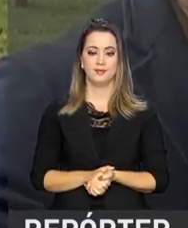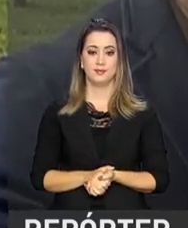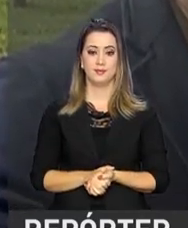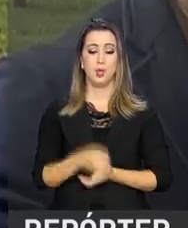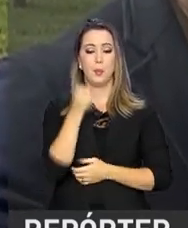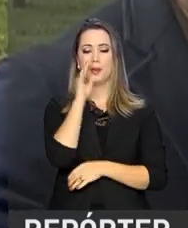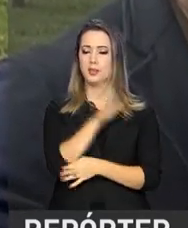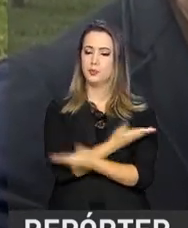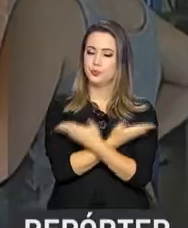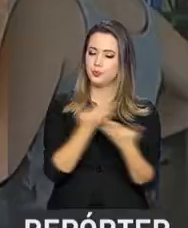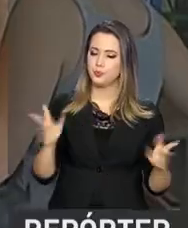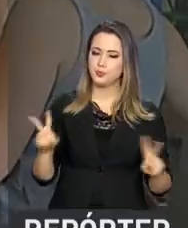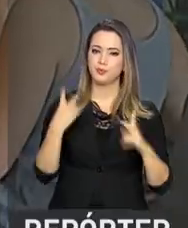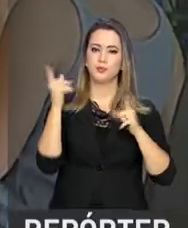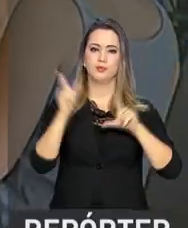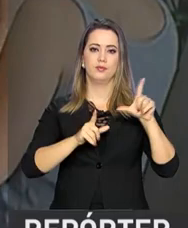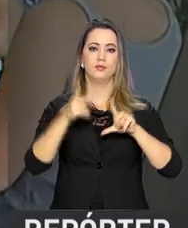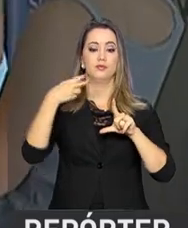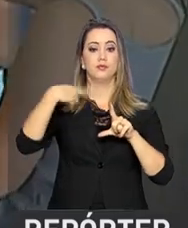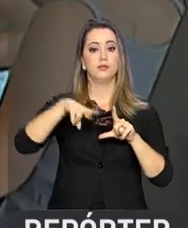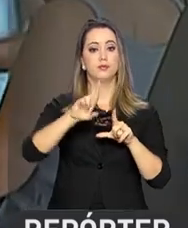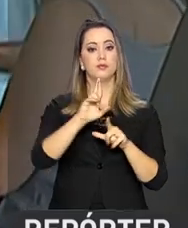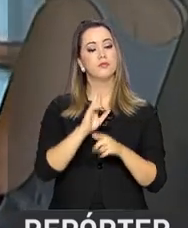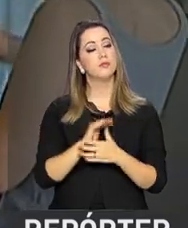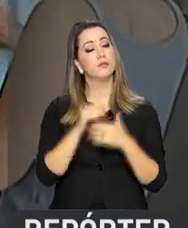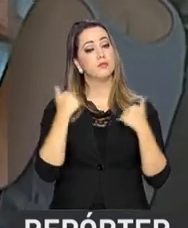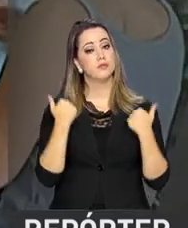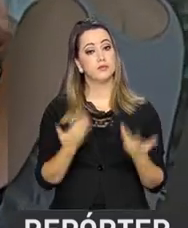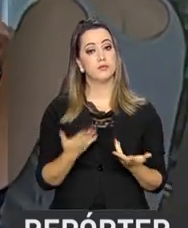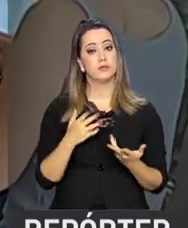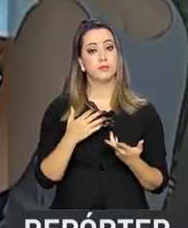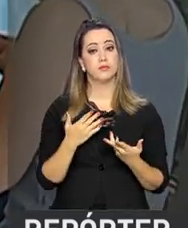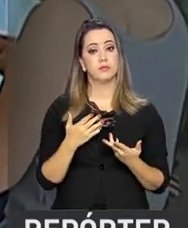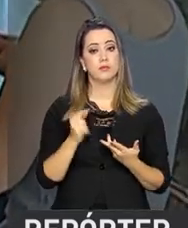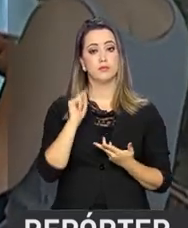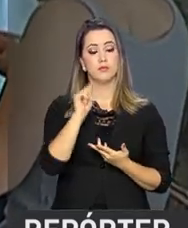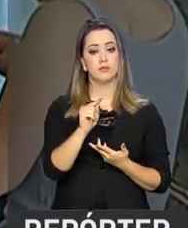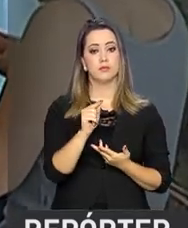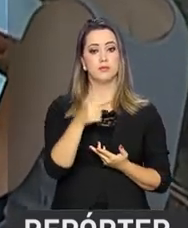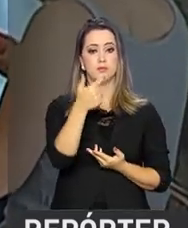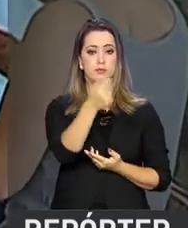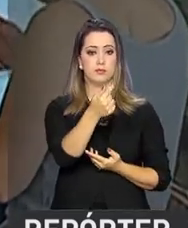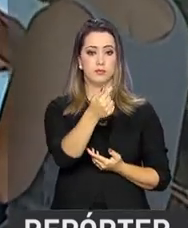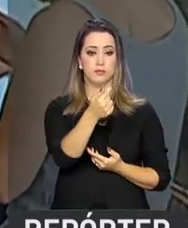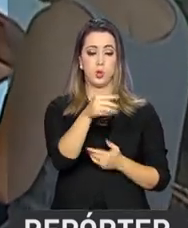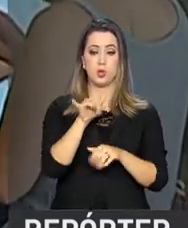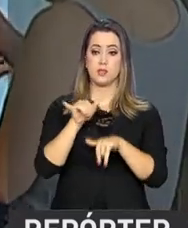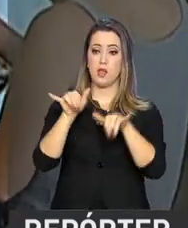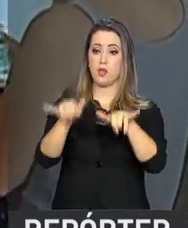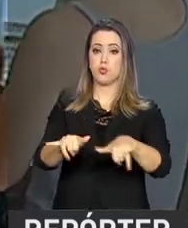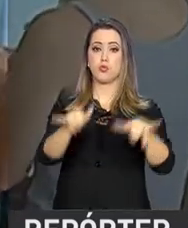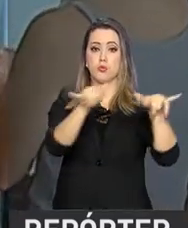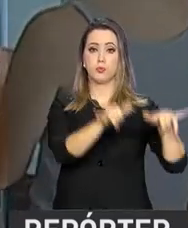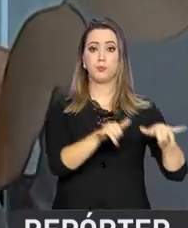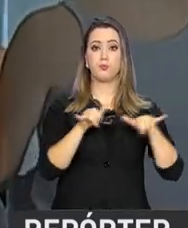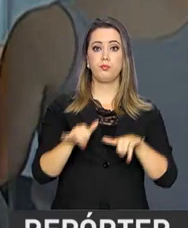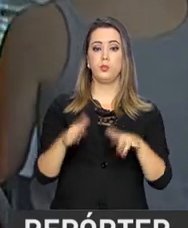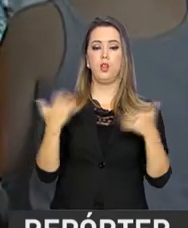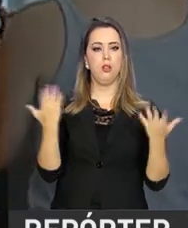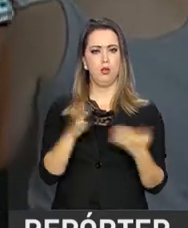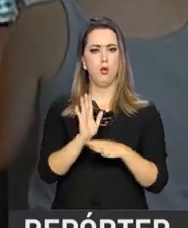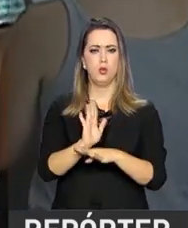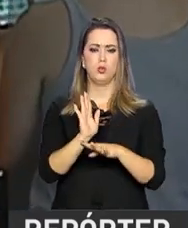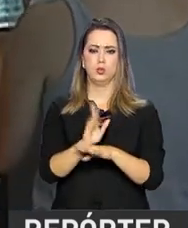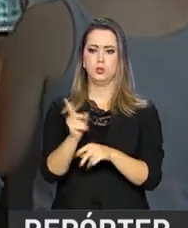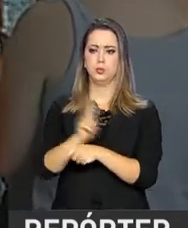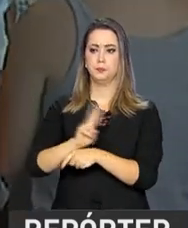Boa tarde, Pablo. Boa tarde a todos que nos assistem na TV NBR. Olha, Pablo, 7 aeroportos do país estão recebendo este